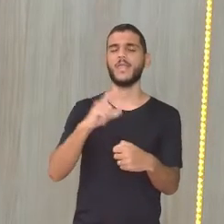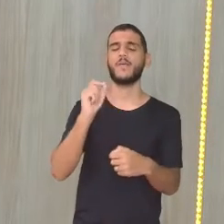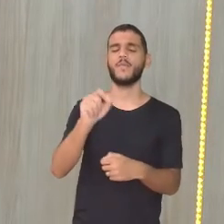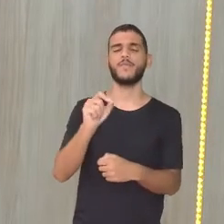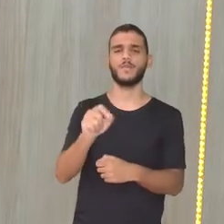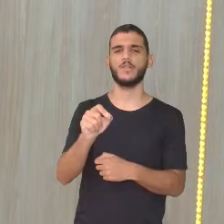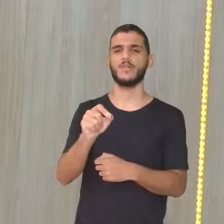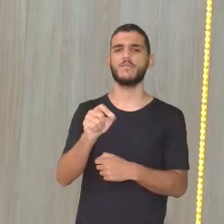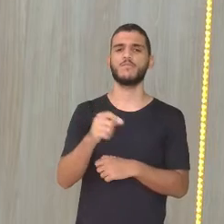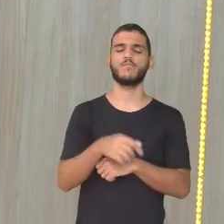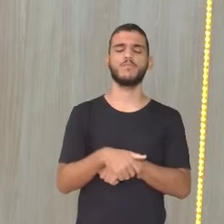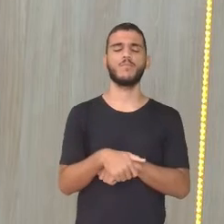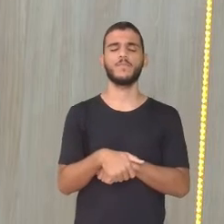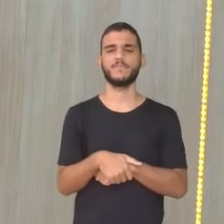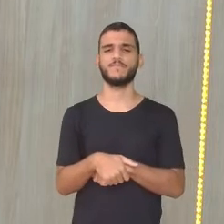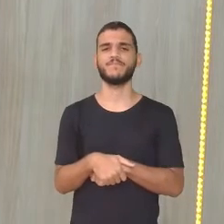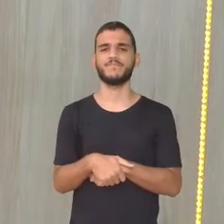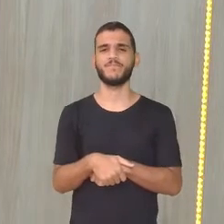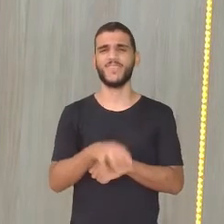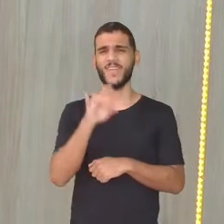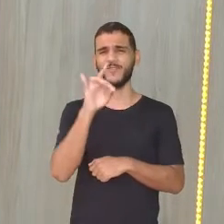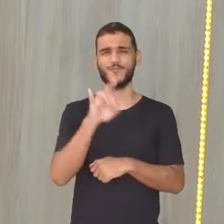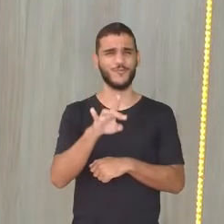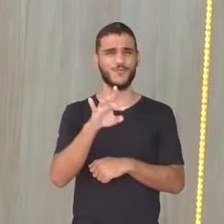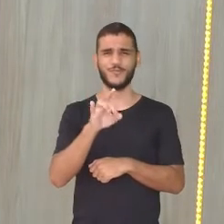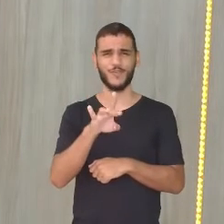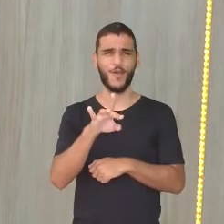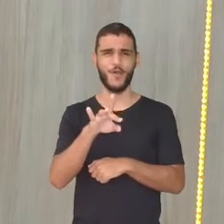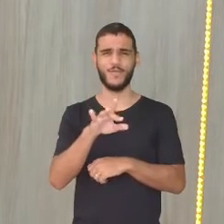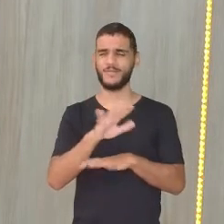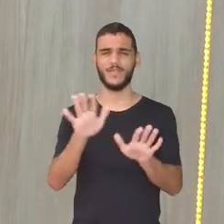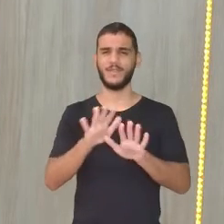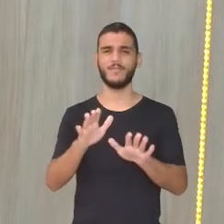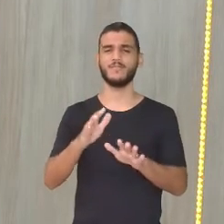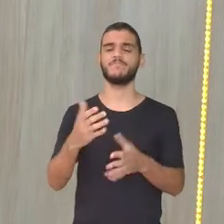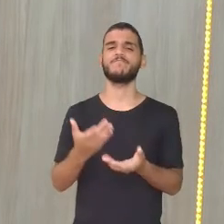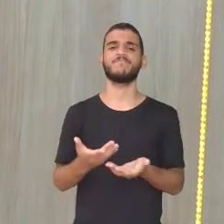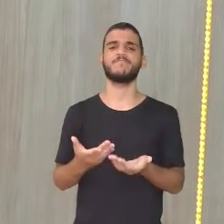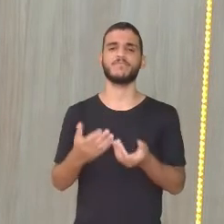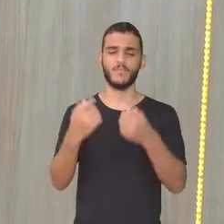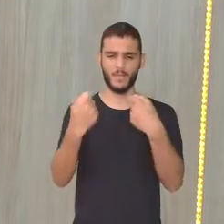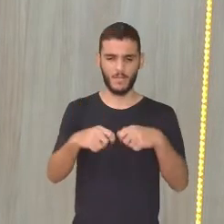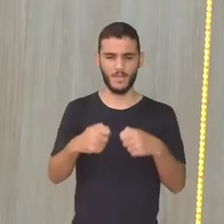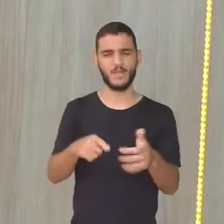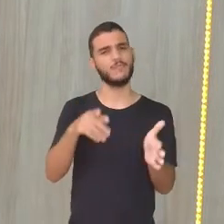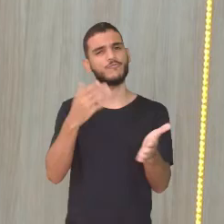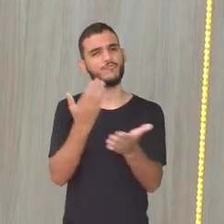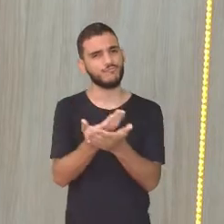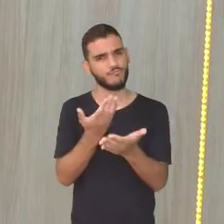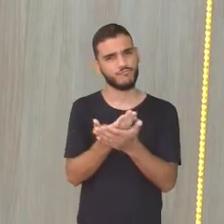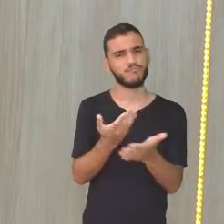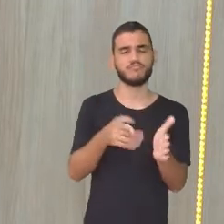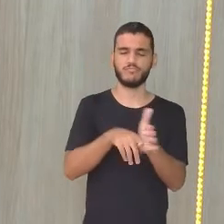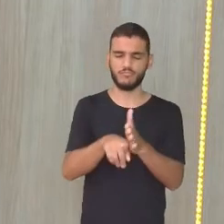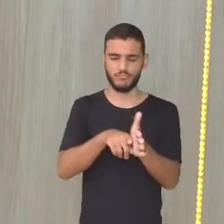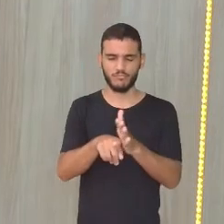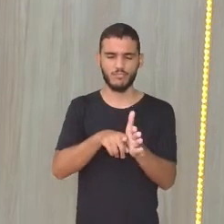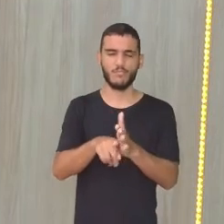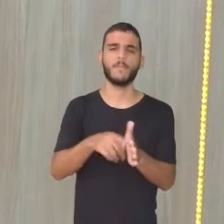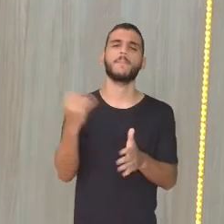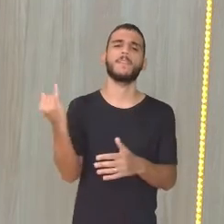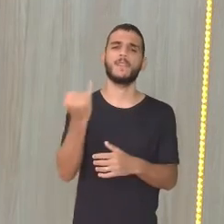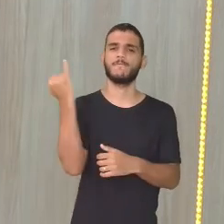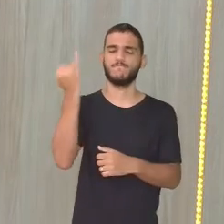Com certeza, né? Mas é só isso? Então, as ciências humanas, né? Elas são importantes, as pesquisas de ciências humanas